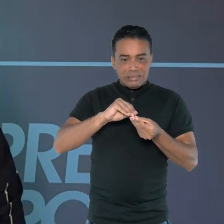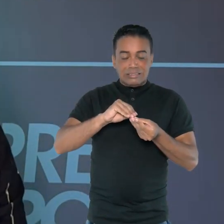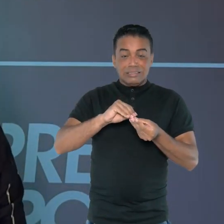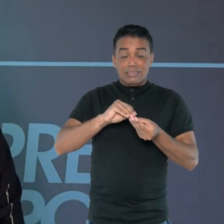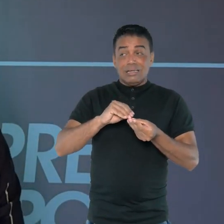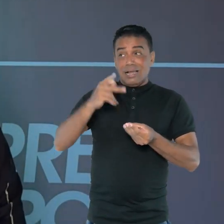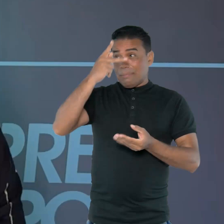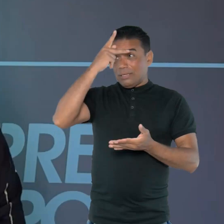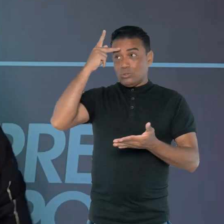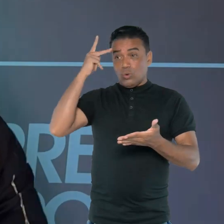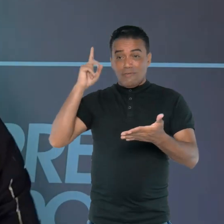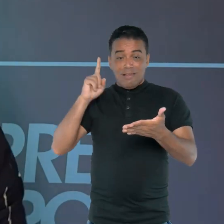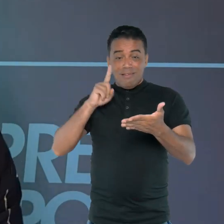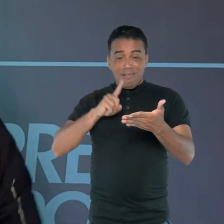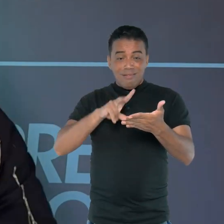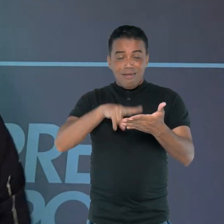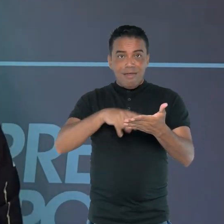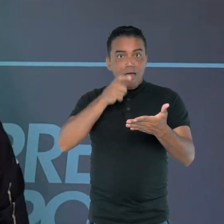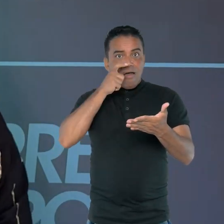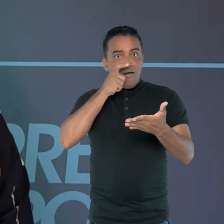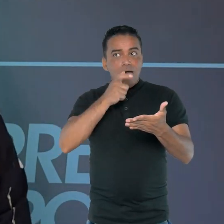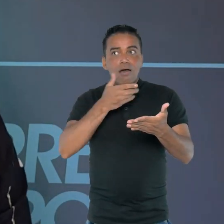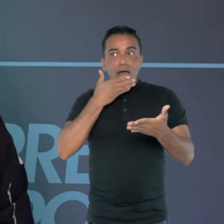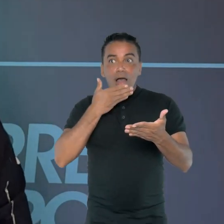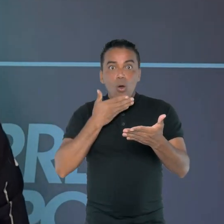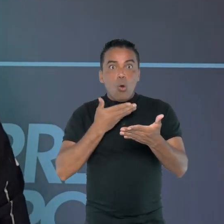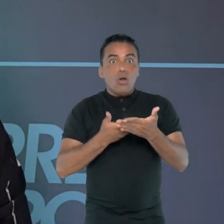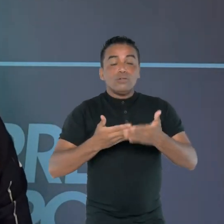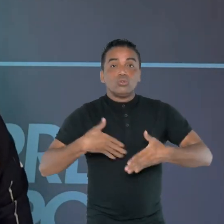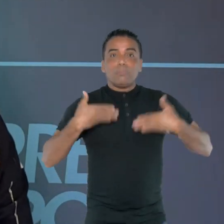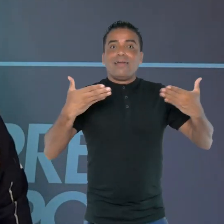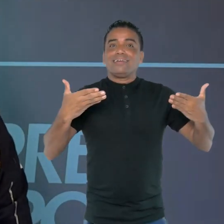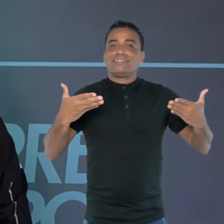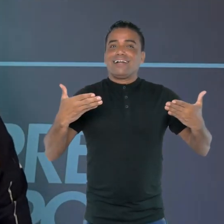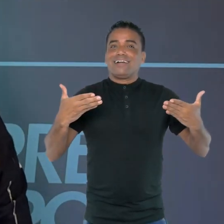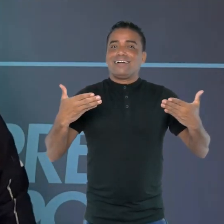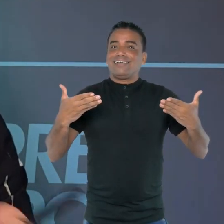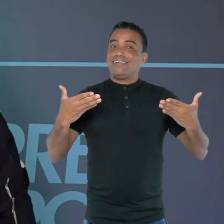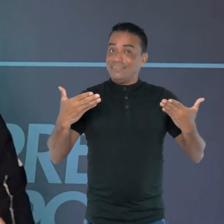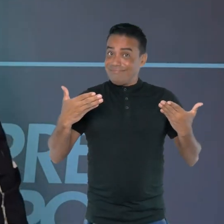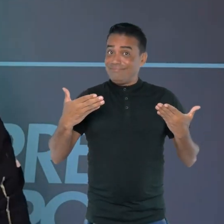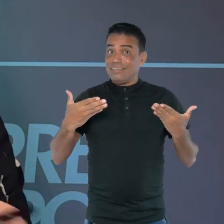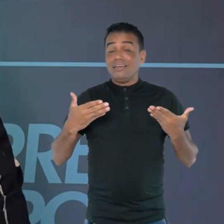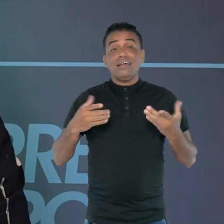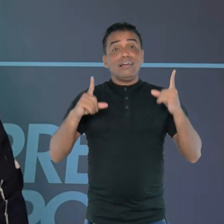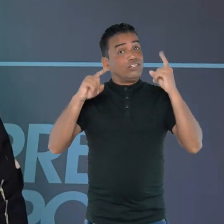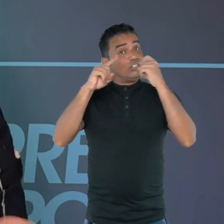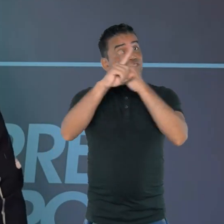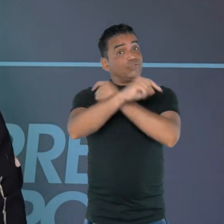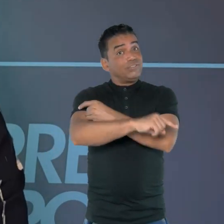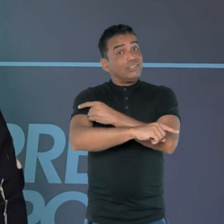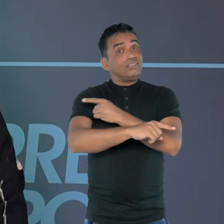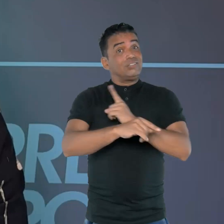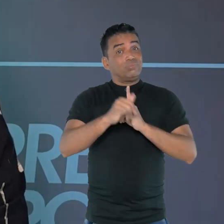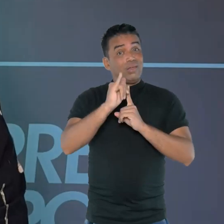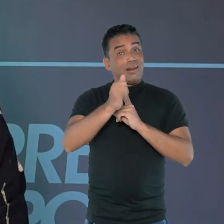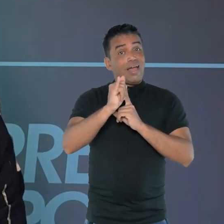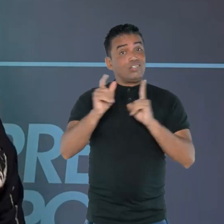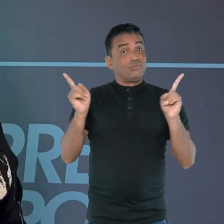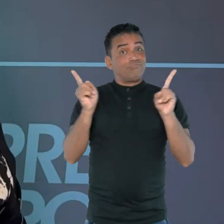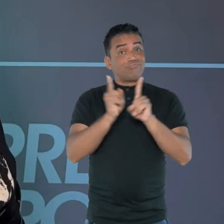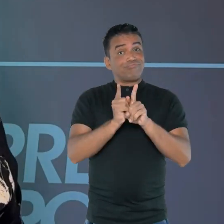seu leitor atento ali, conseguir surpreendê-lo no final, às vezes pode ser mais difícil numa narrativa curta.